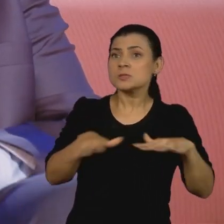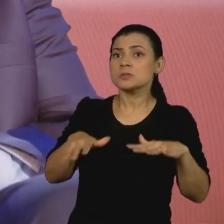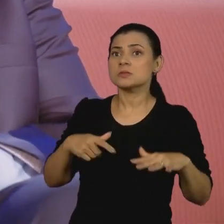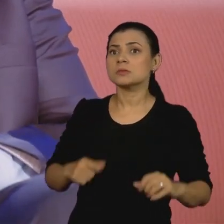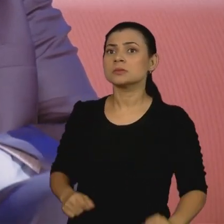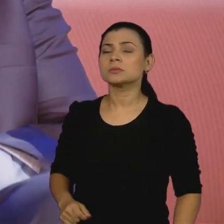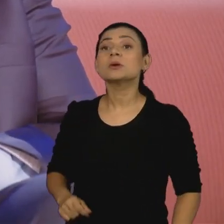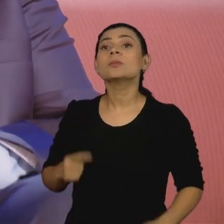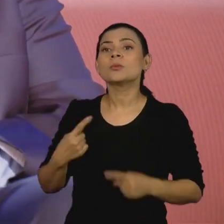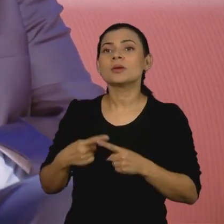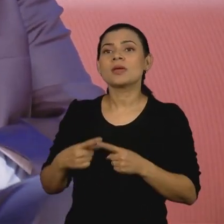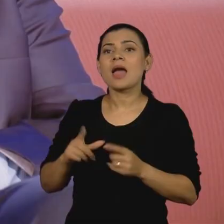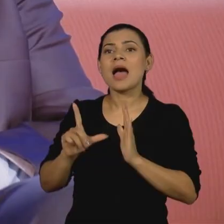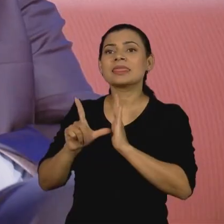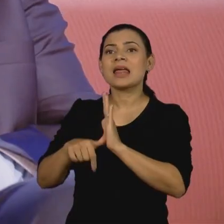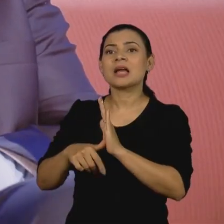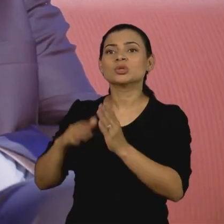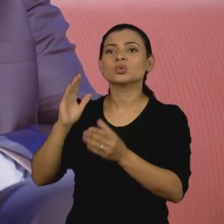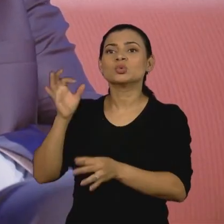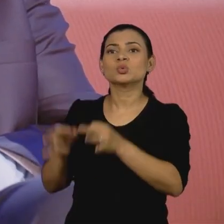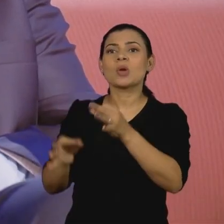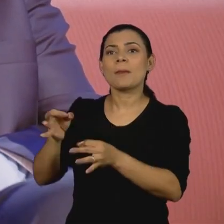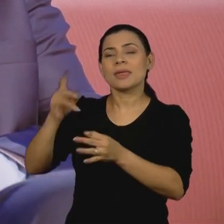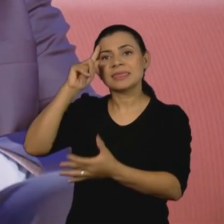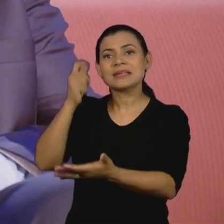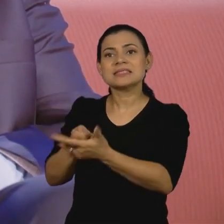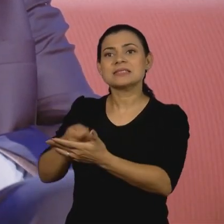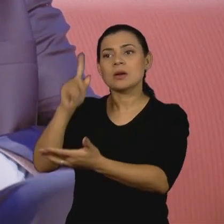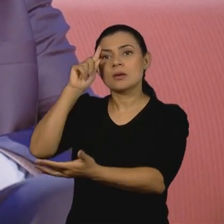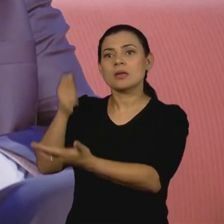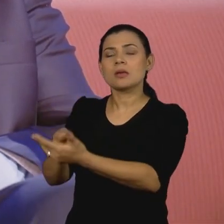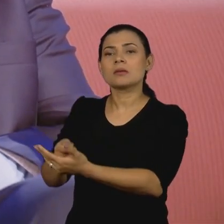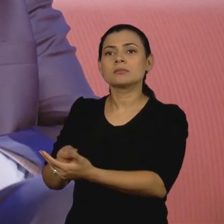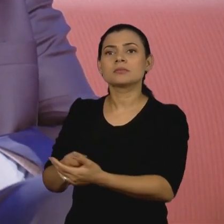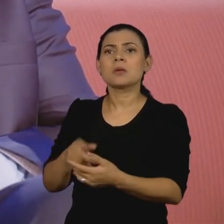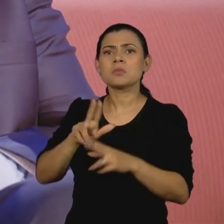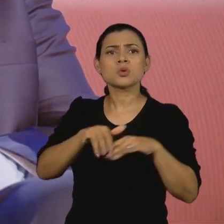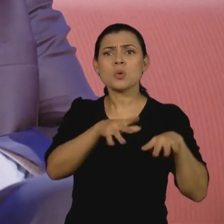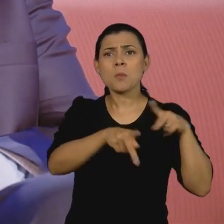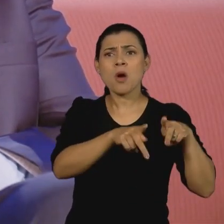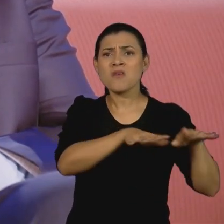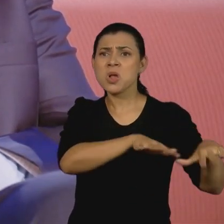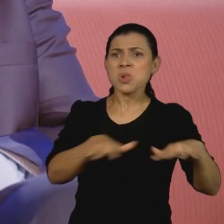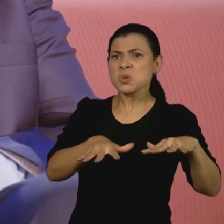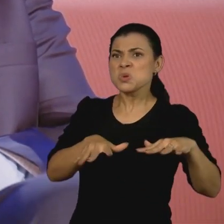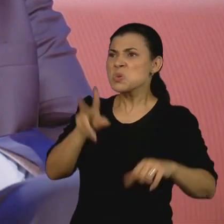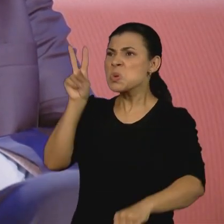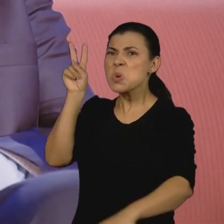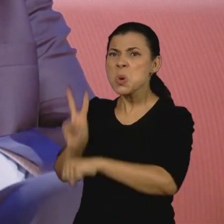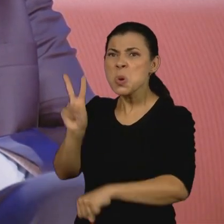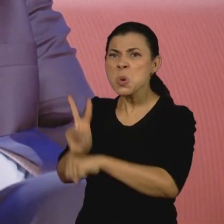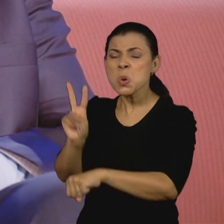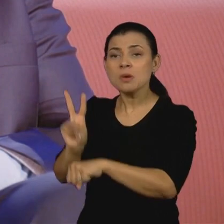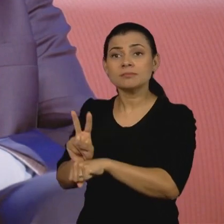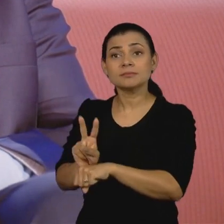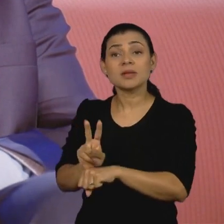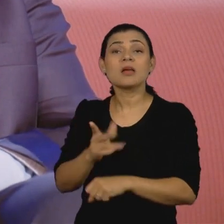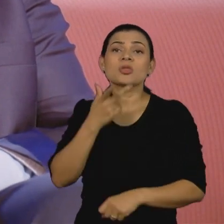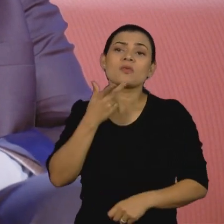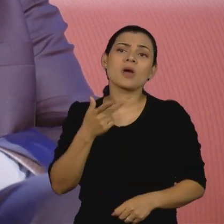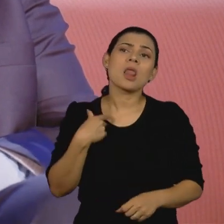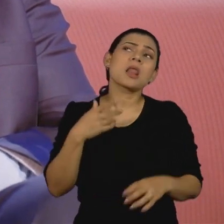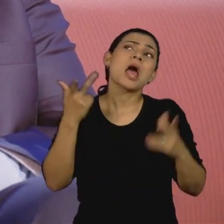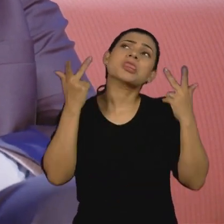atraso nos julgamentos. E isso, não estou dizendo isso porque acho que é